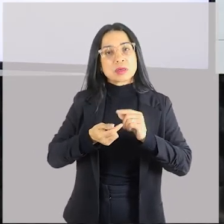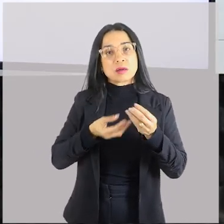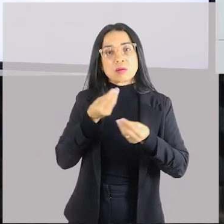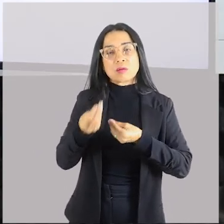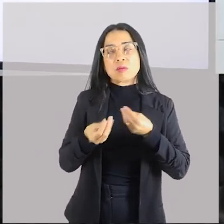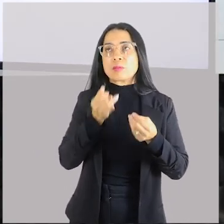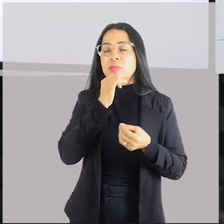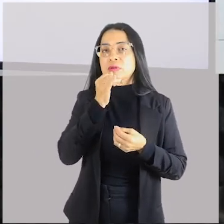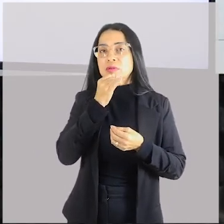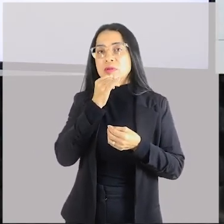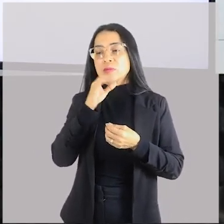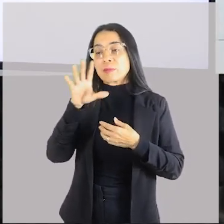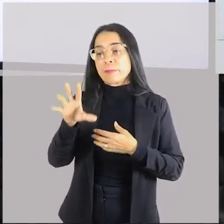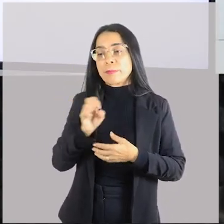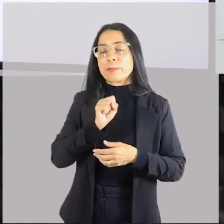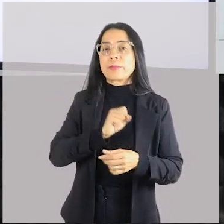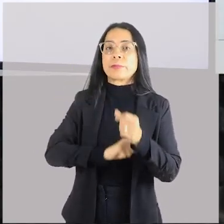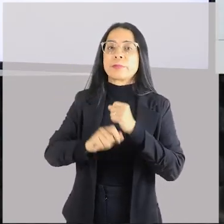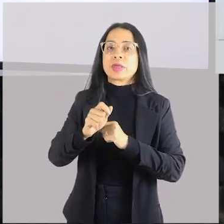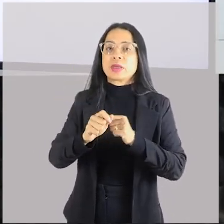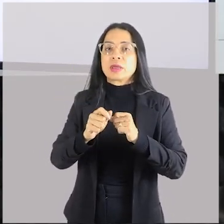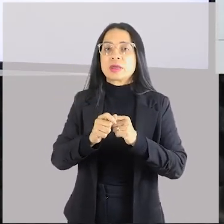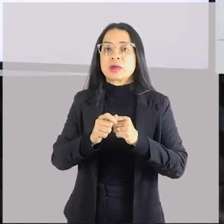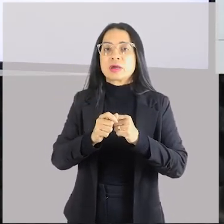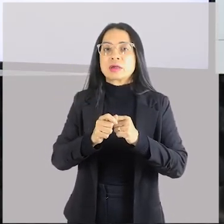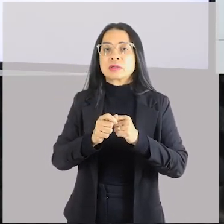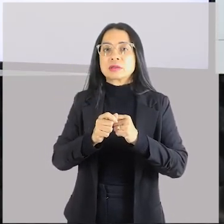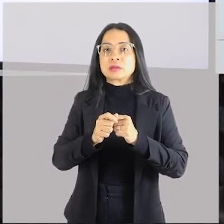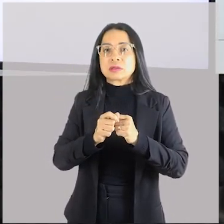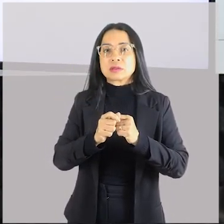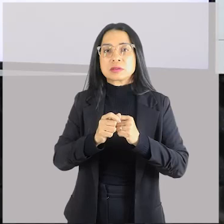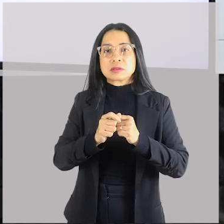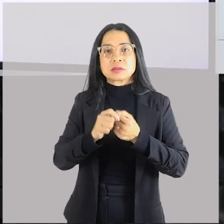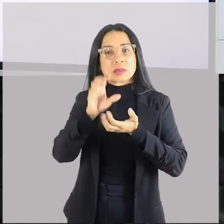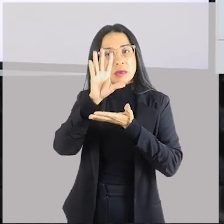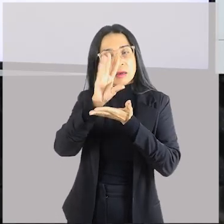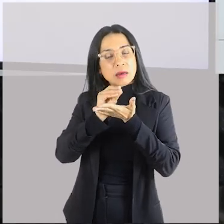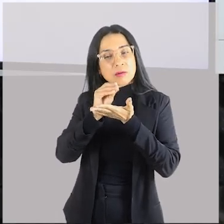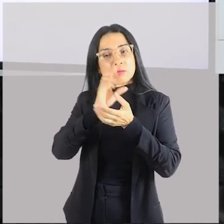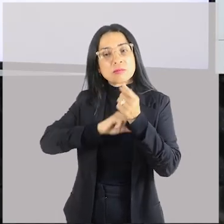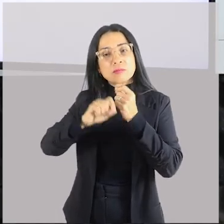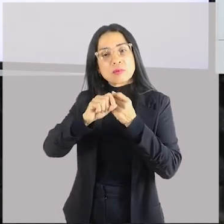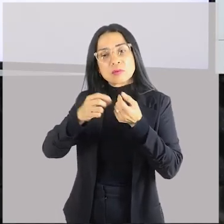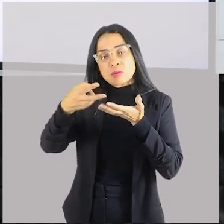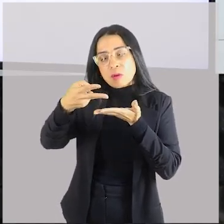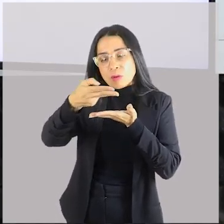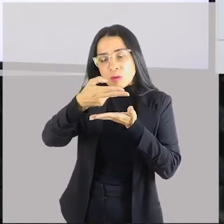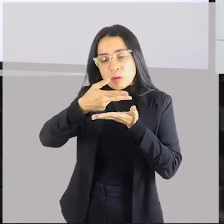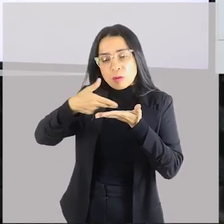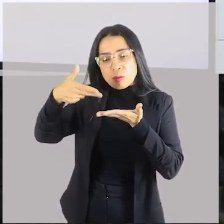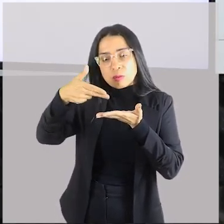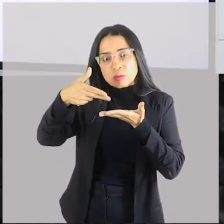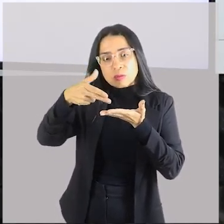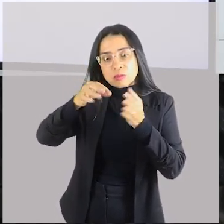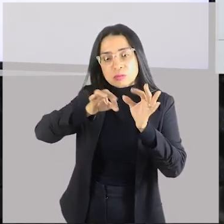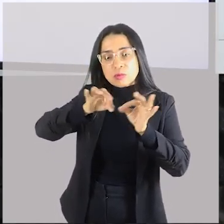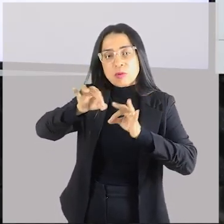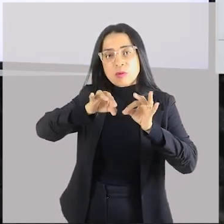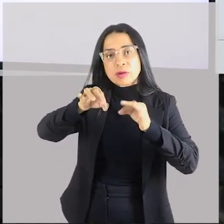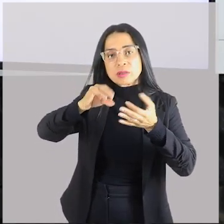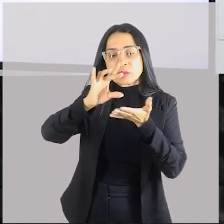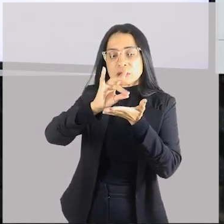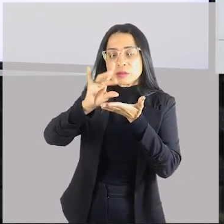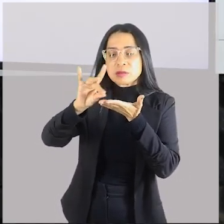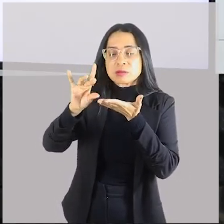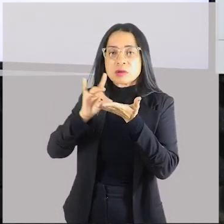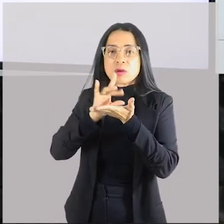alguém numa num quadro recortassem a foto todinha reestruturar a foto e montasse aleatoriamente isso é